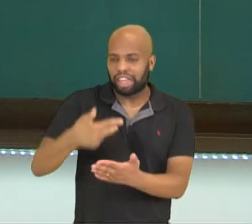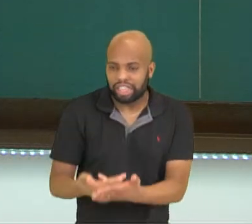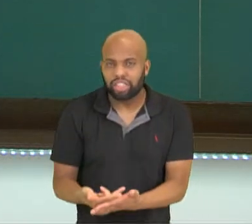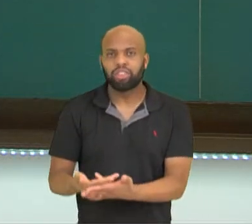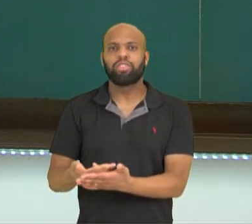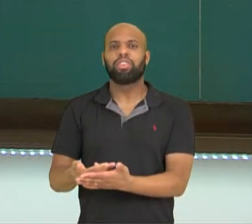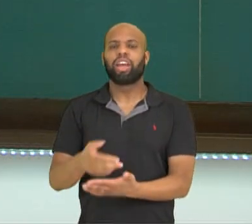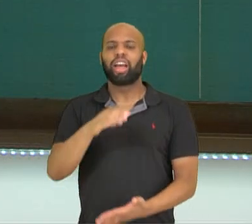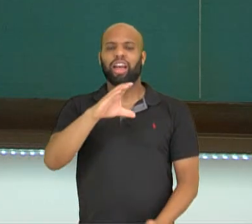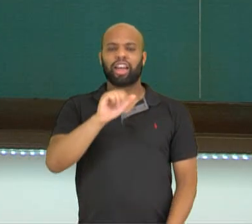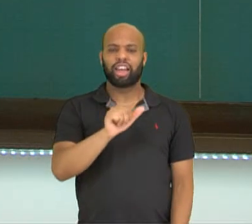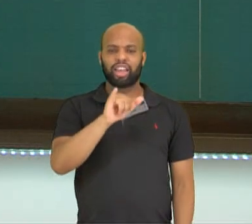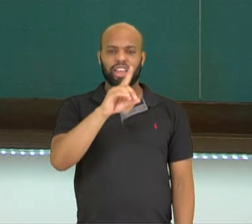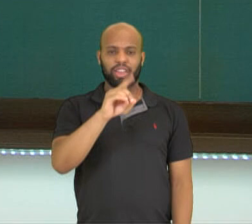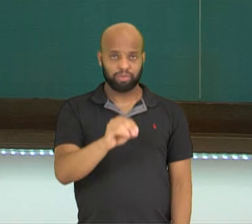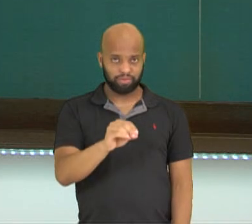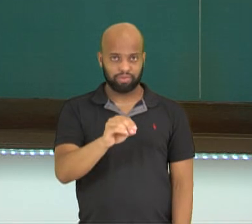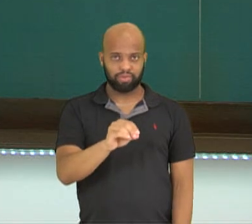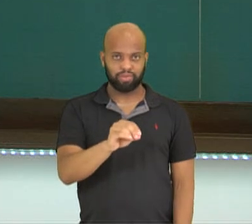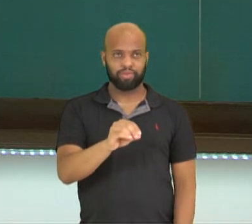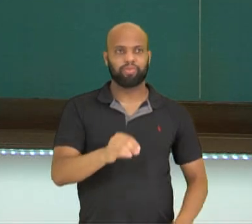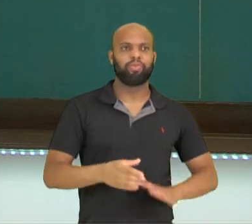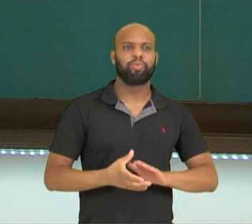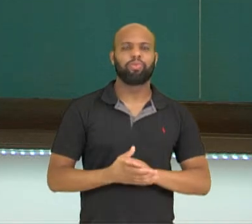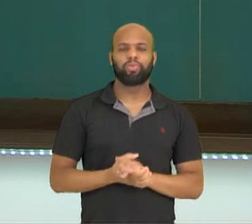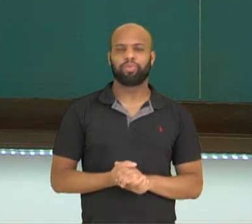Vamos adiante que temos mais uma forma nominal do verbo.